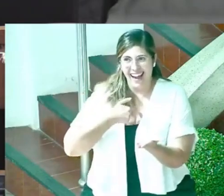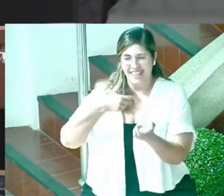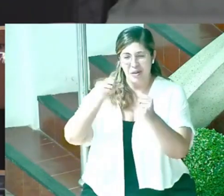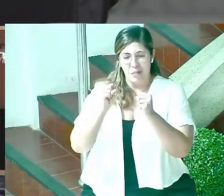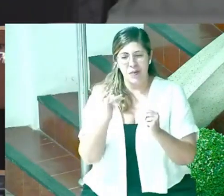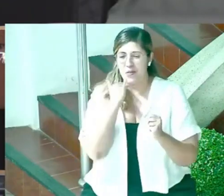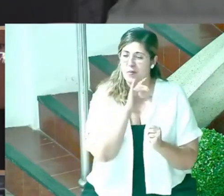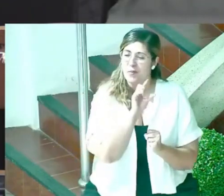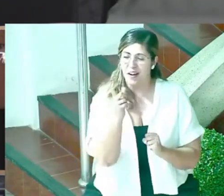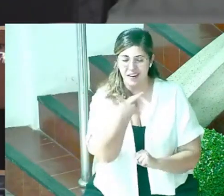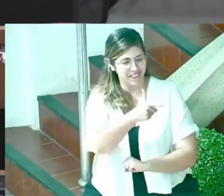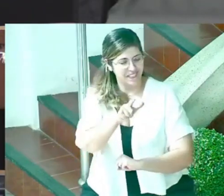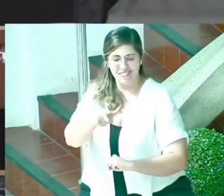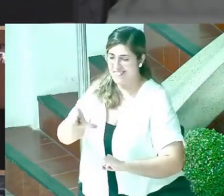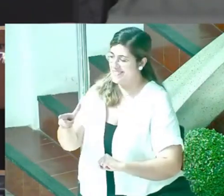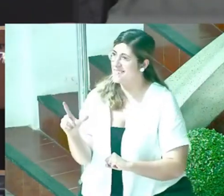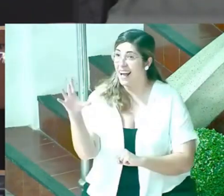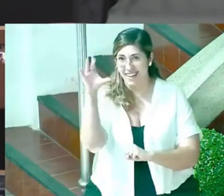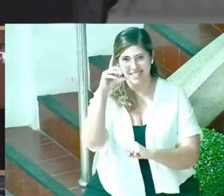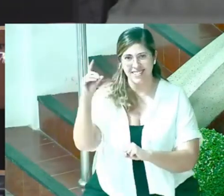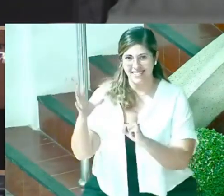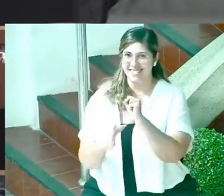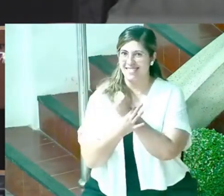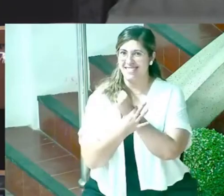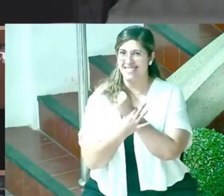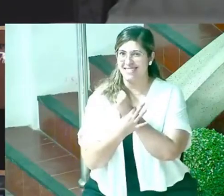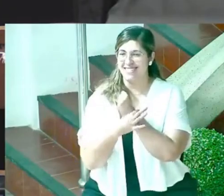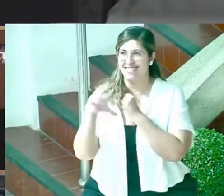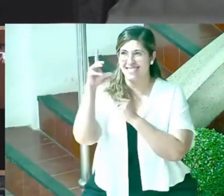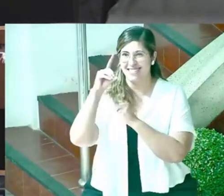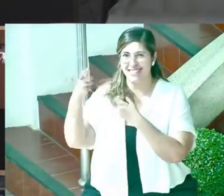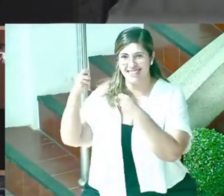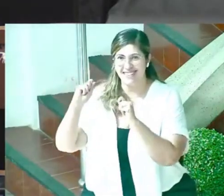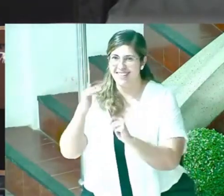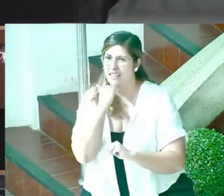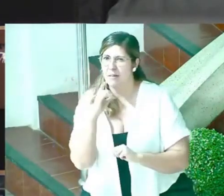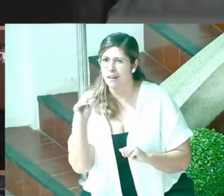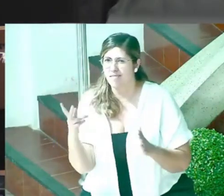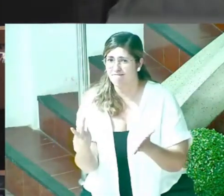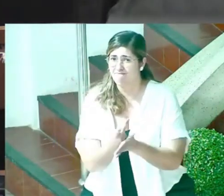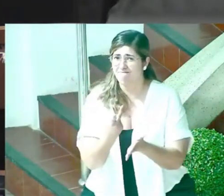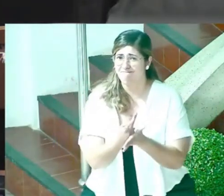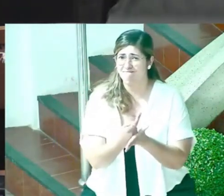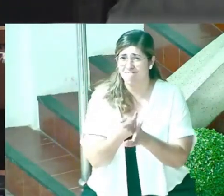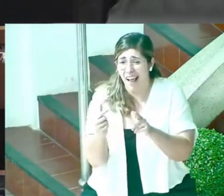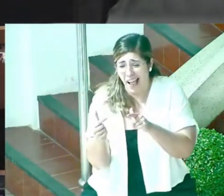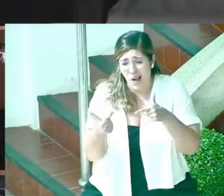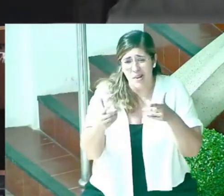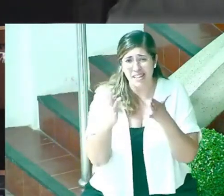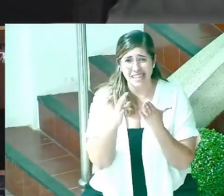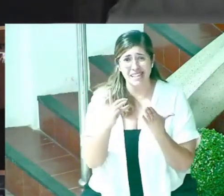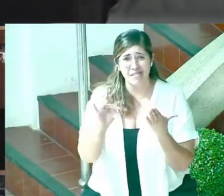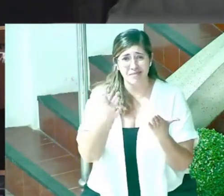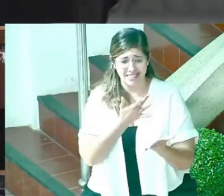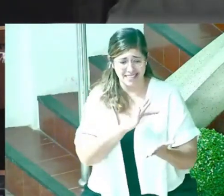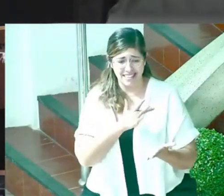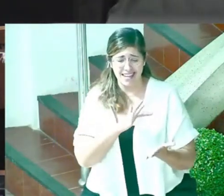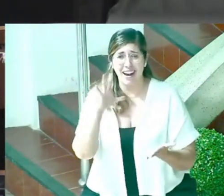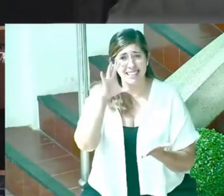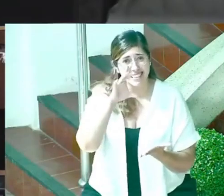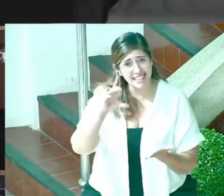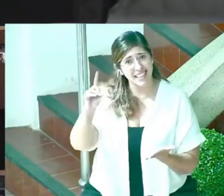perdoardes aos homens as suas ofensas, também o vosso Pai Celeste vos perdoará. Se porém